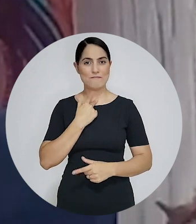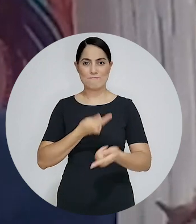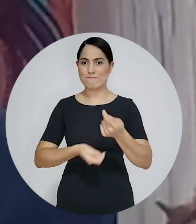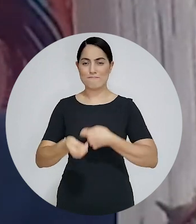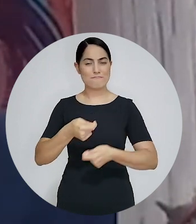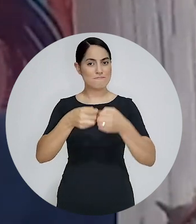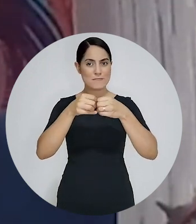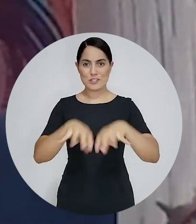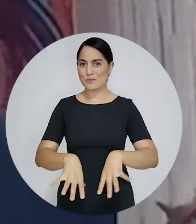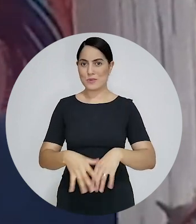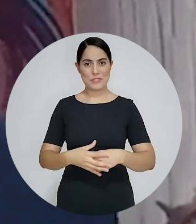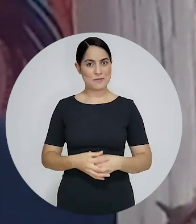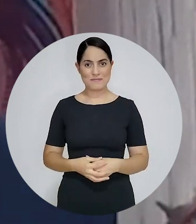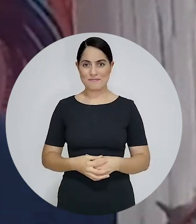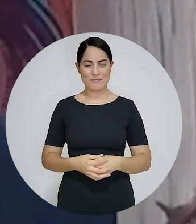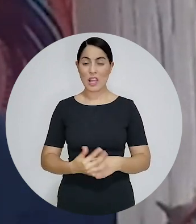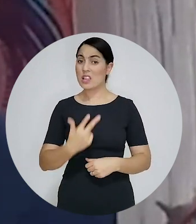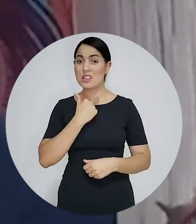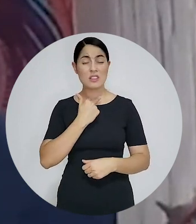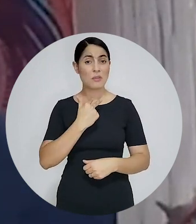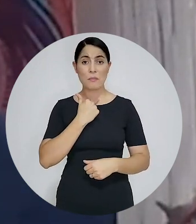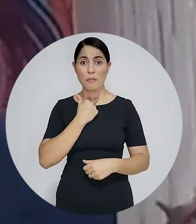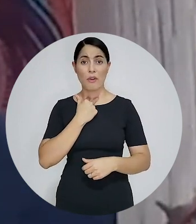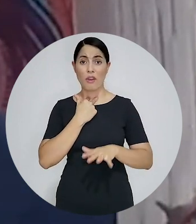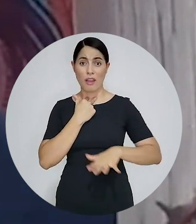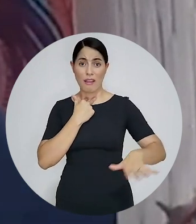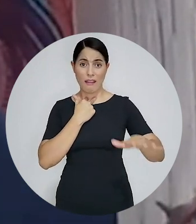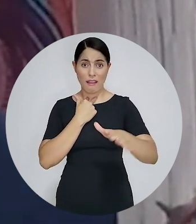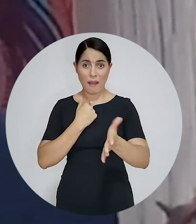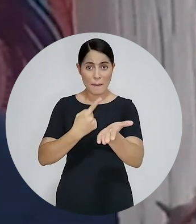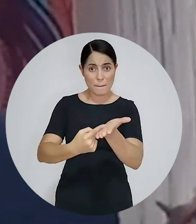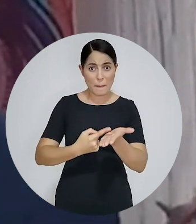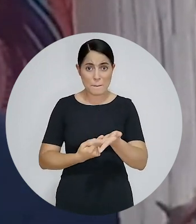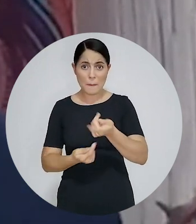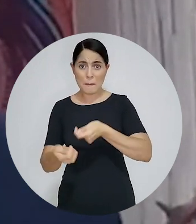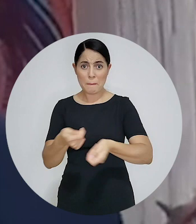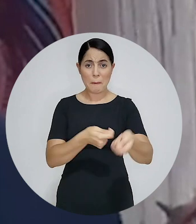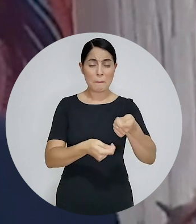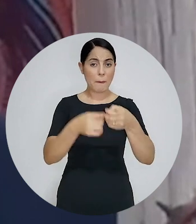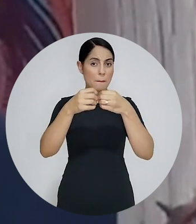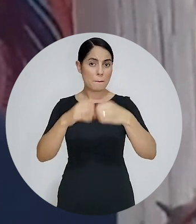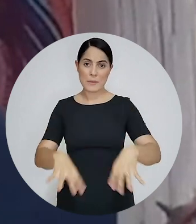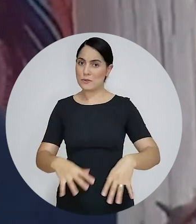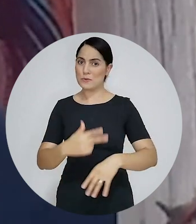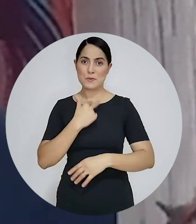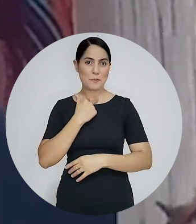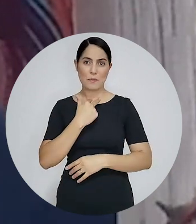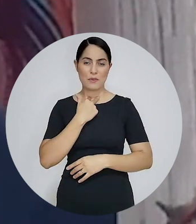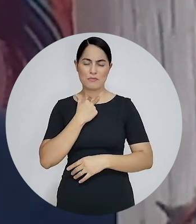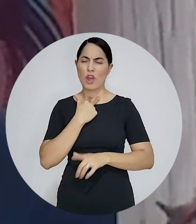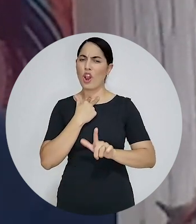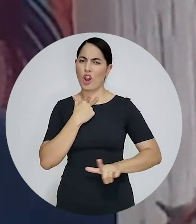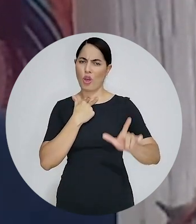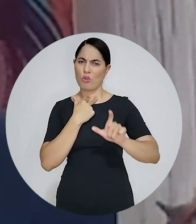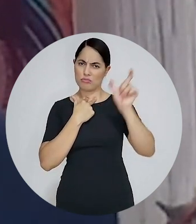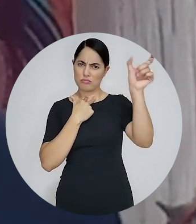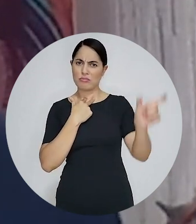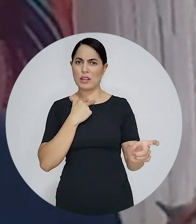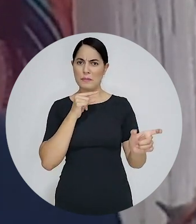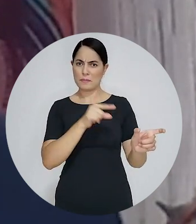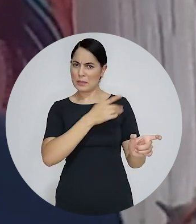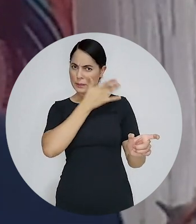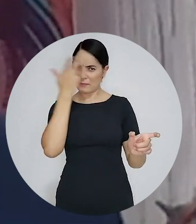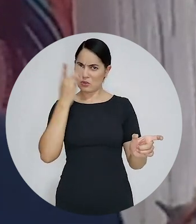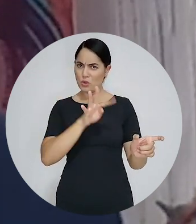de prejuízo ao comércio, prejuízo ao mercado, prejuízo também não